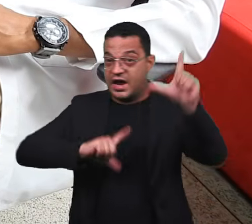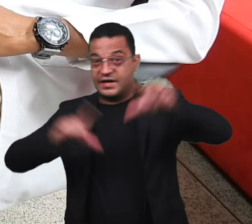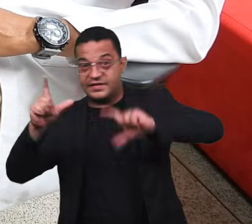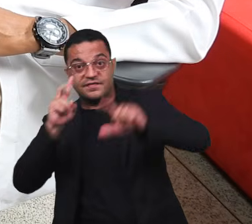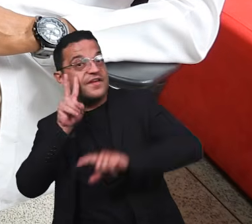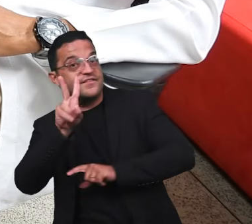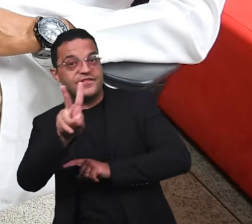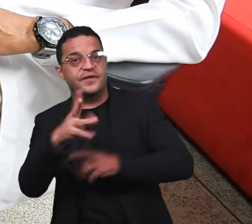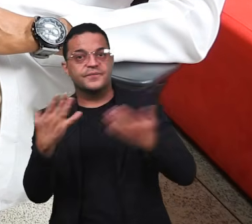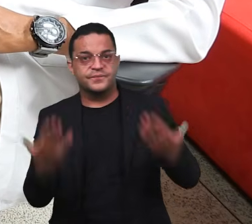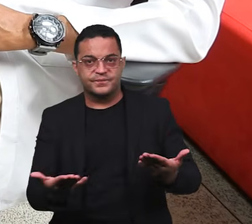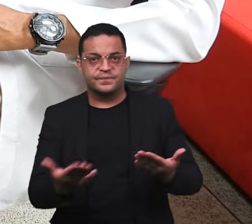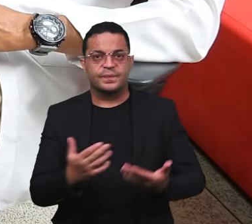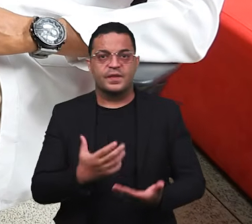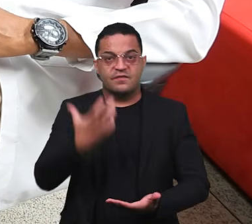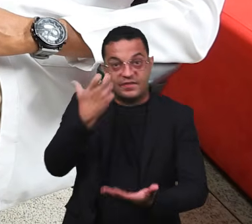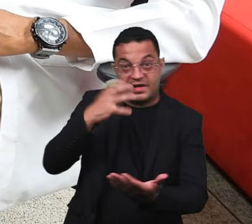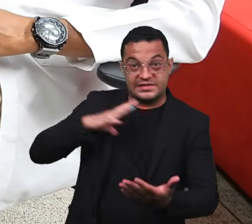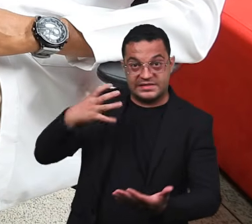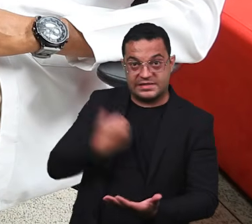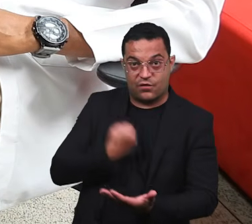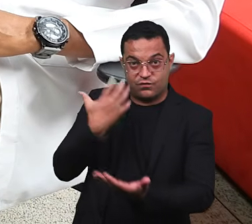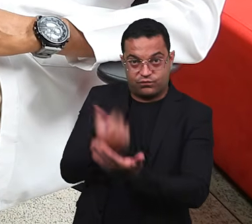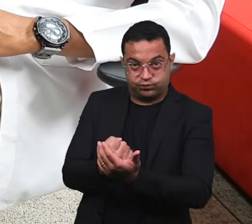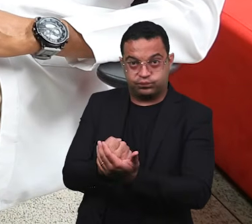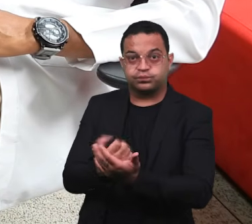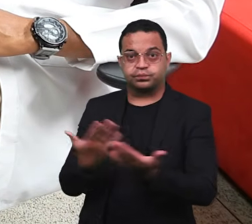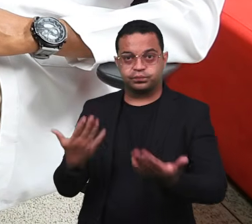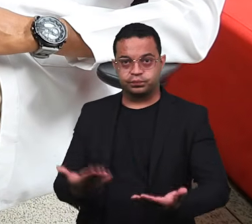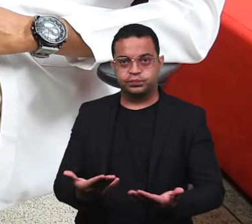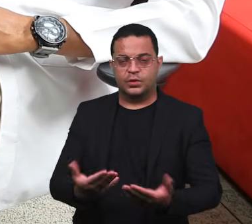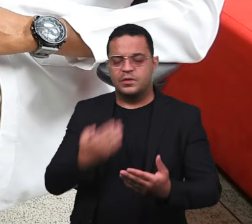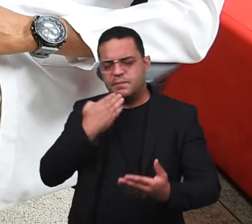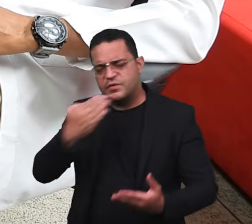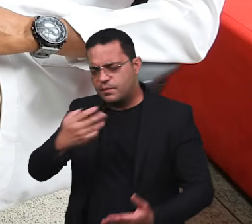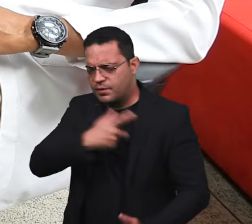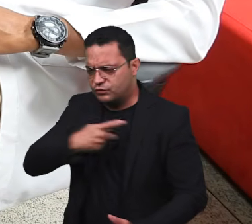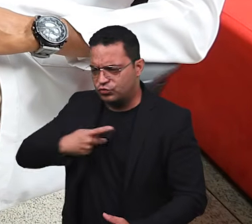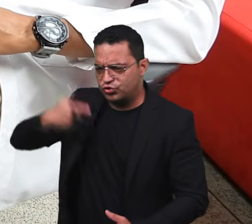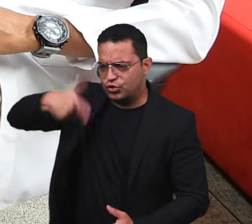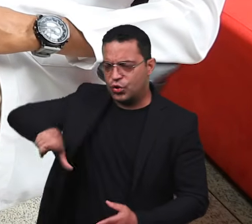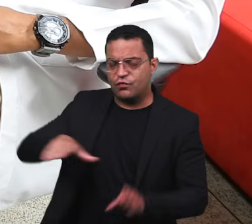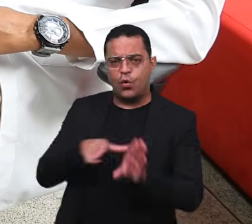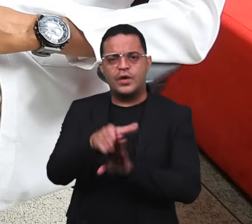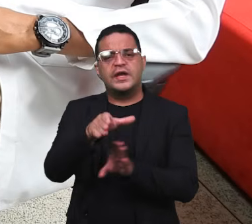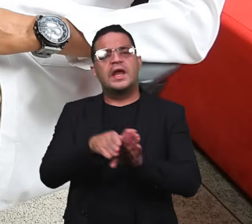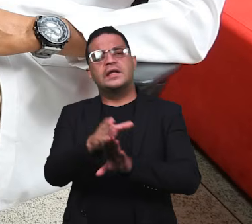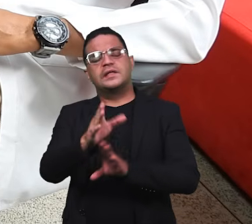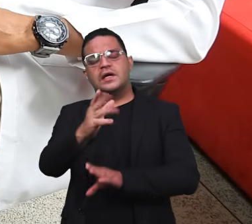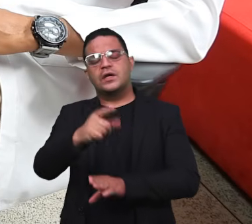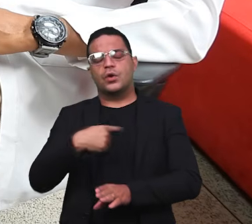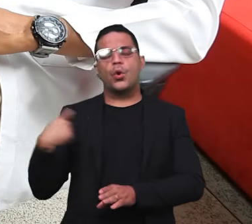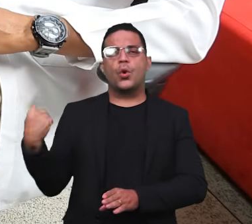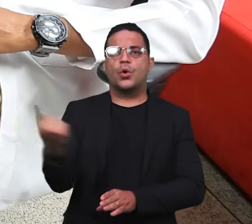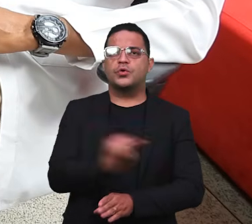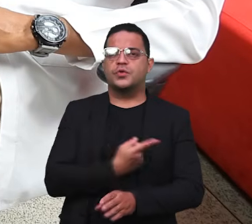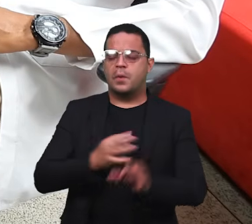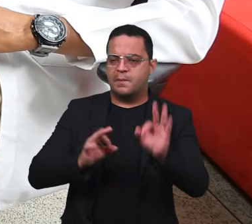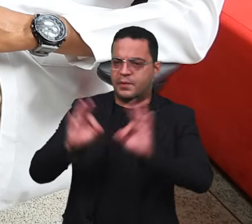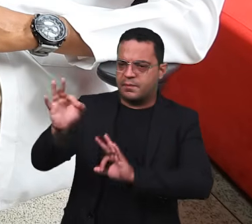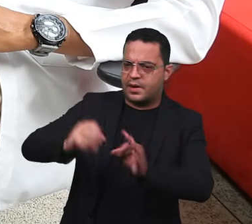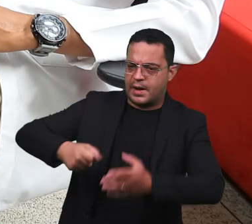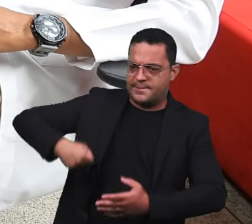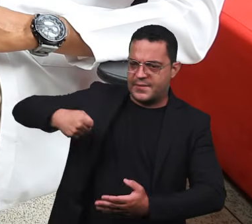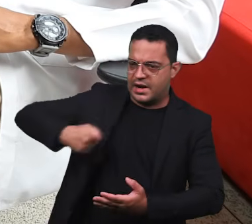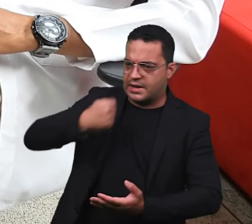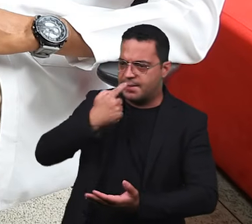Então isso aqui fica no ar. Oriente aí os nossos ouvintes como é que deve ser esse preparo da mala,